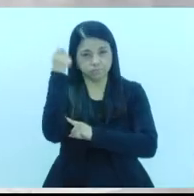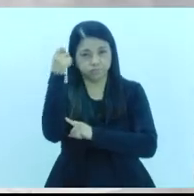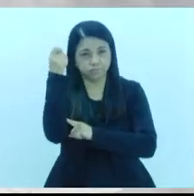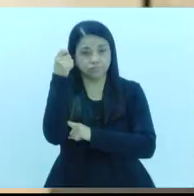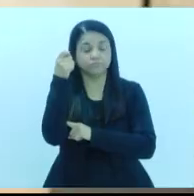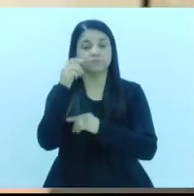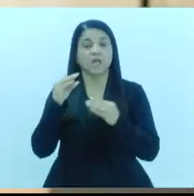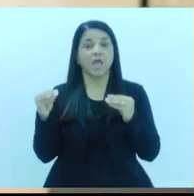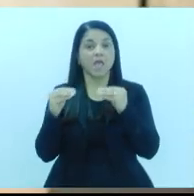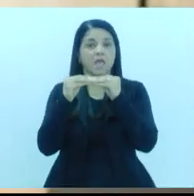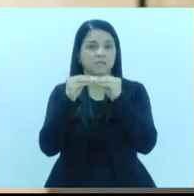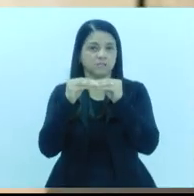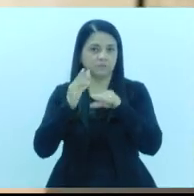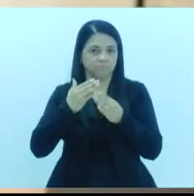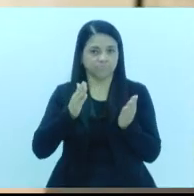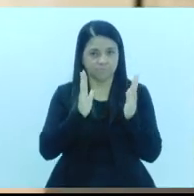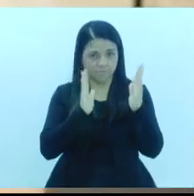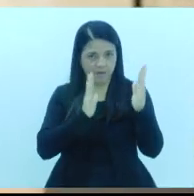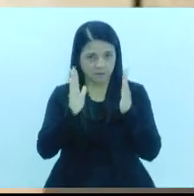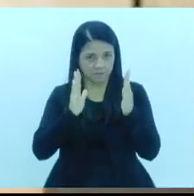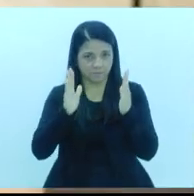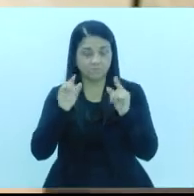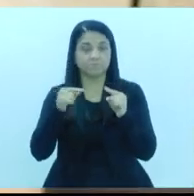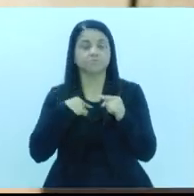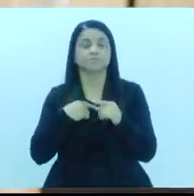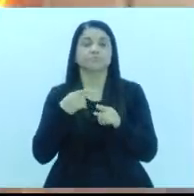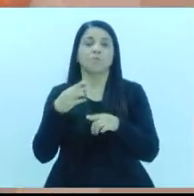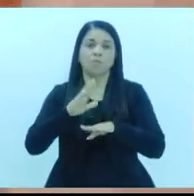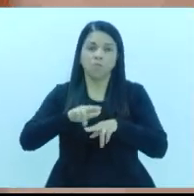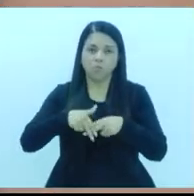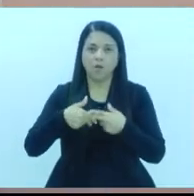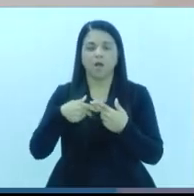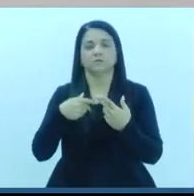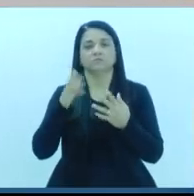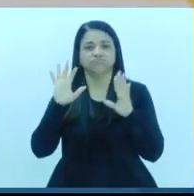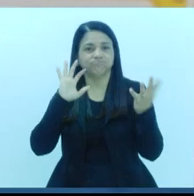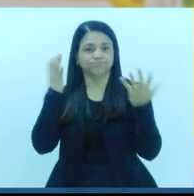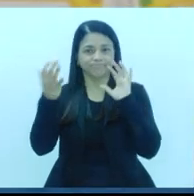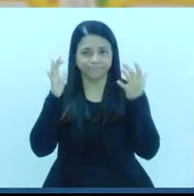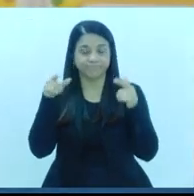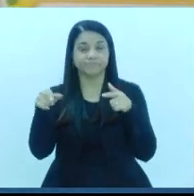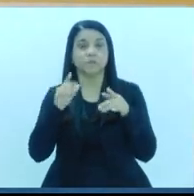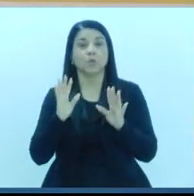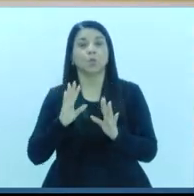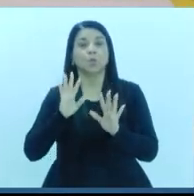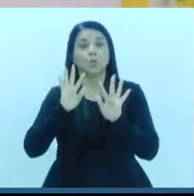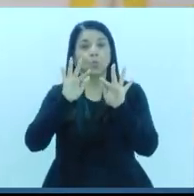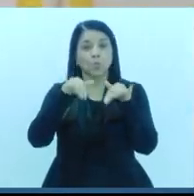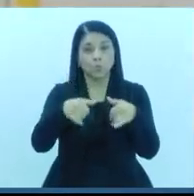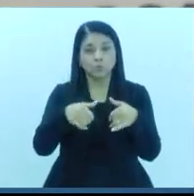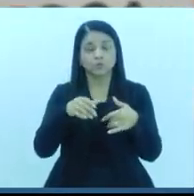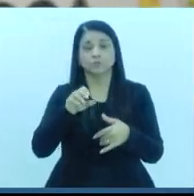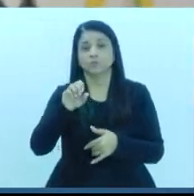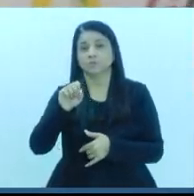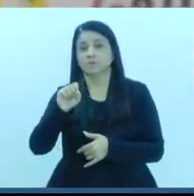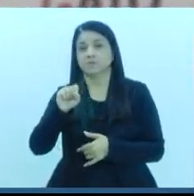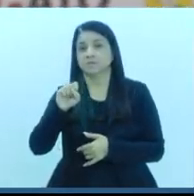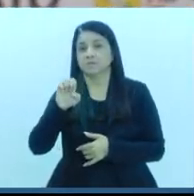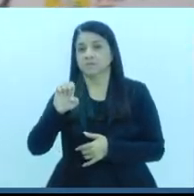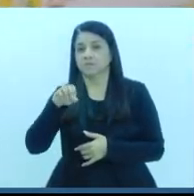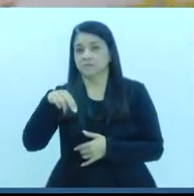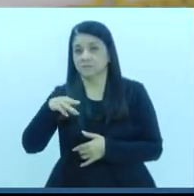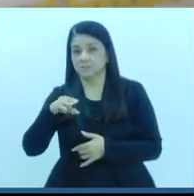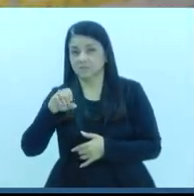se inscrever por causa da calamidade pública no estado. O último censo demográfico apontou um aumento de